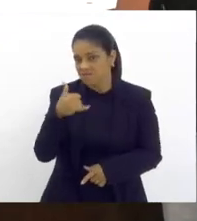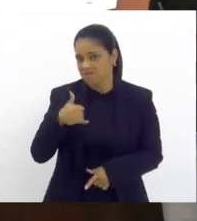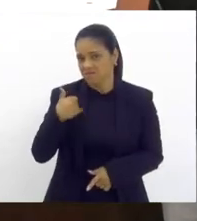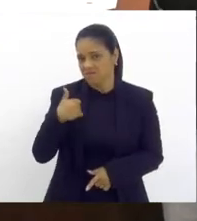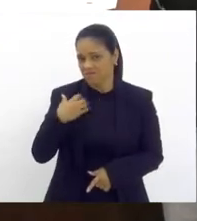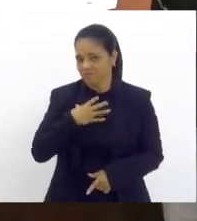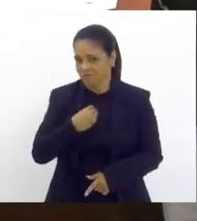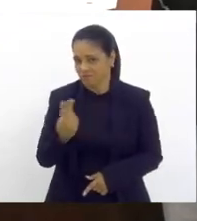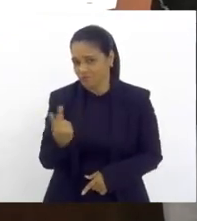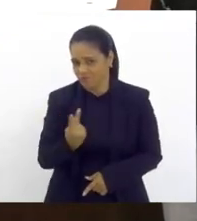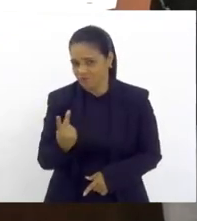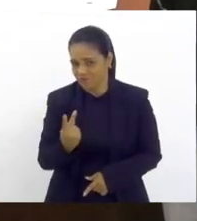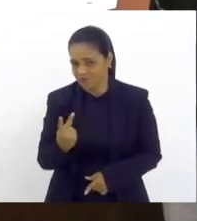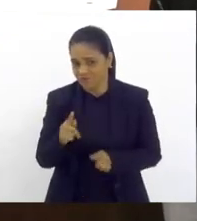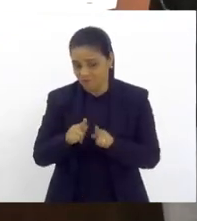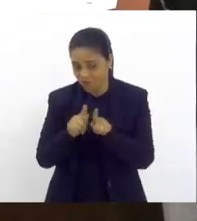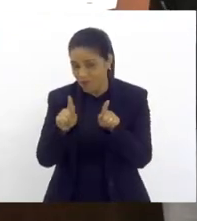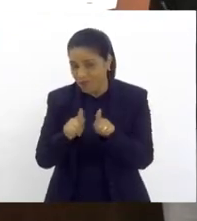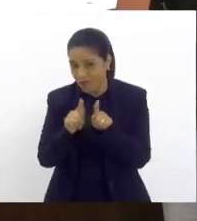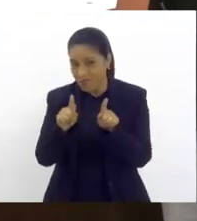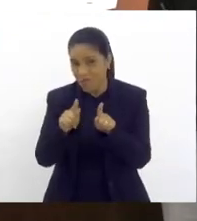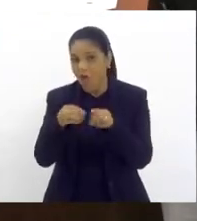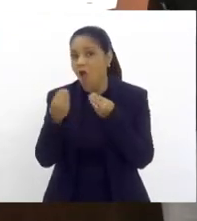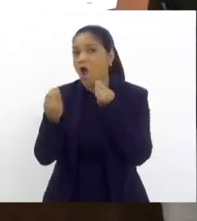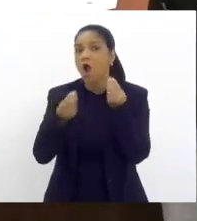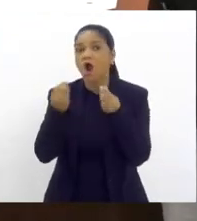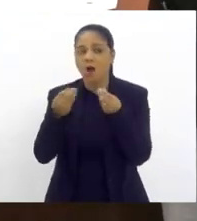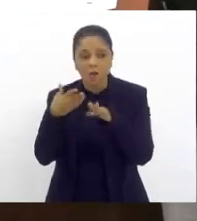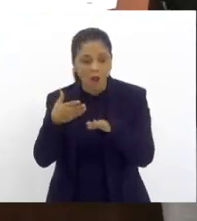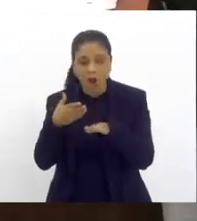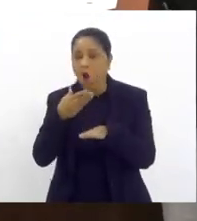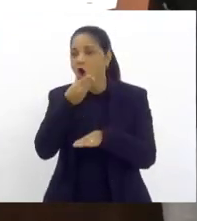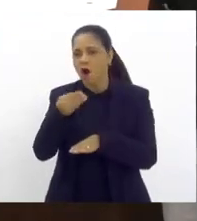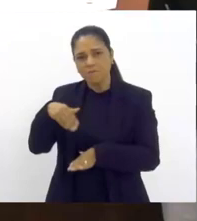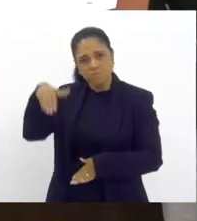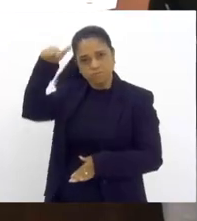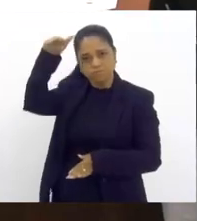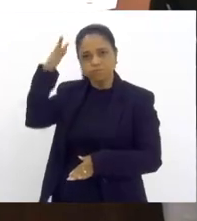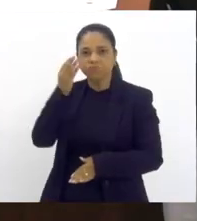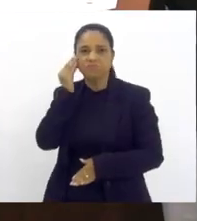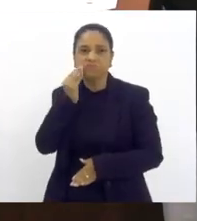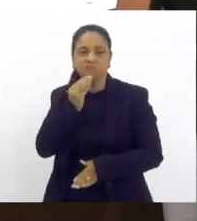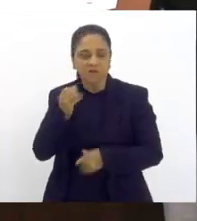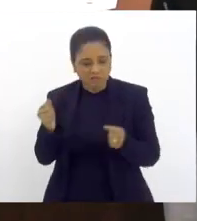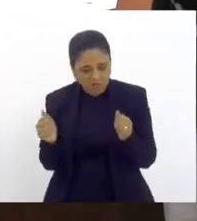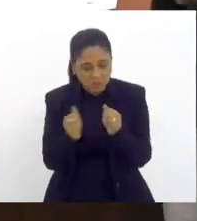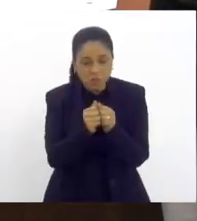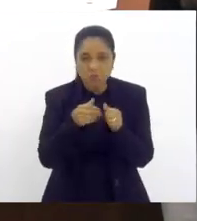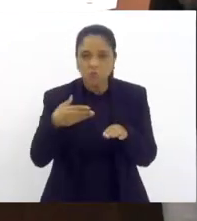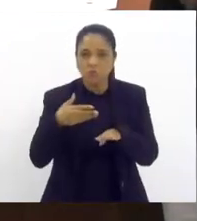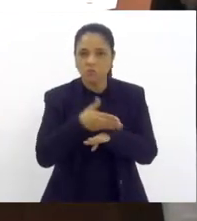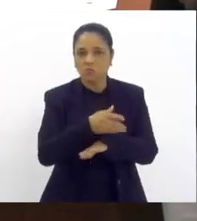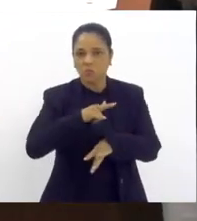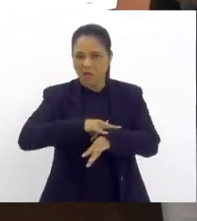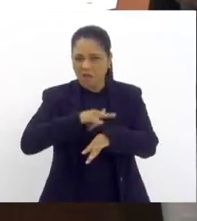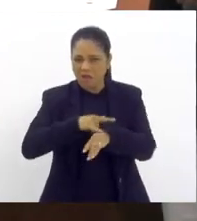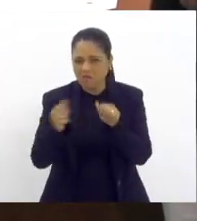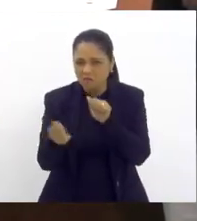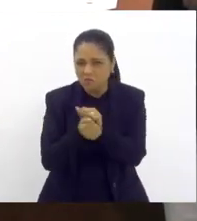idade. Eu jamais vou admitir que um marmanjo entre no banheiro junto com minhas filhas, porra. Jamais vou admitir isso.